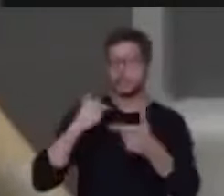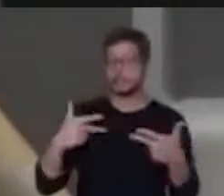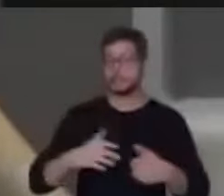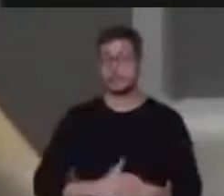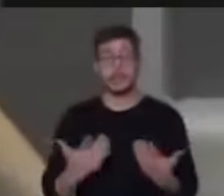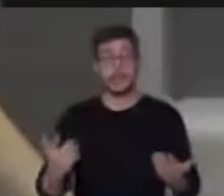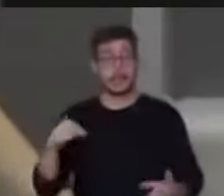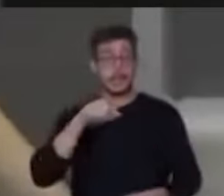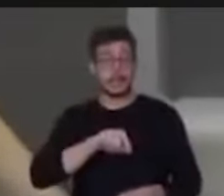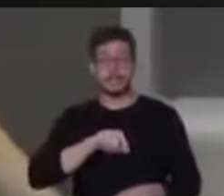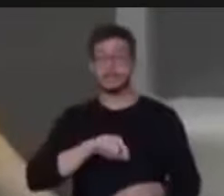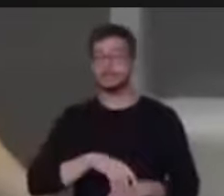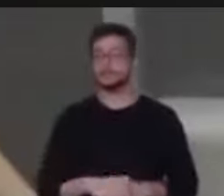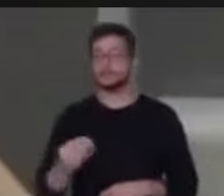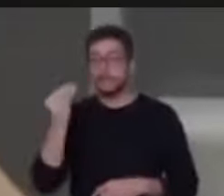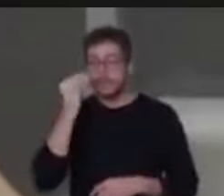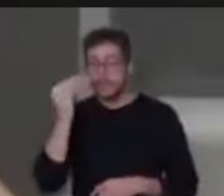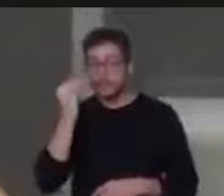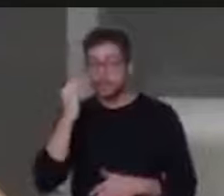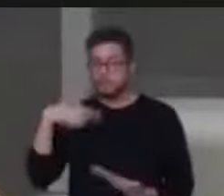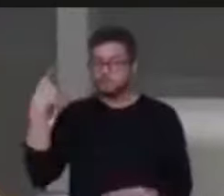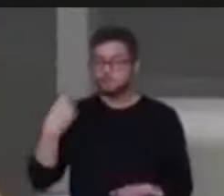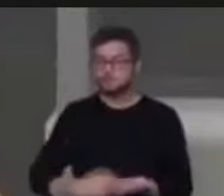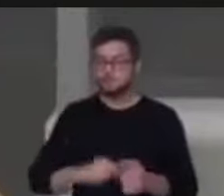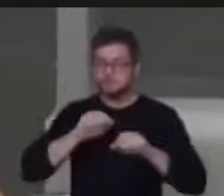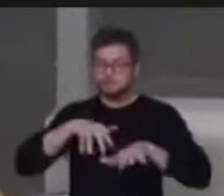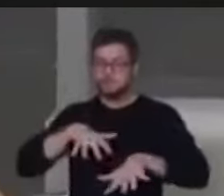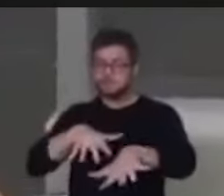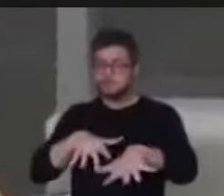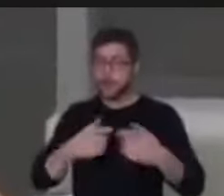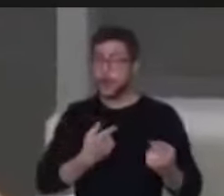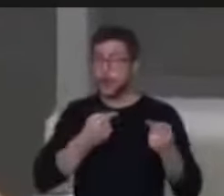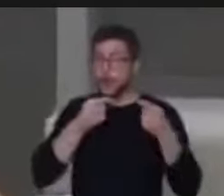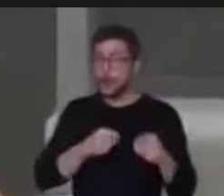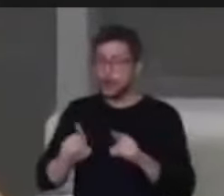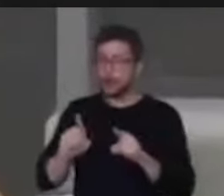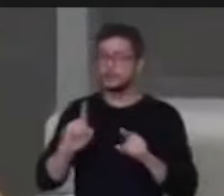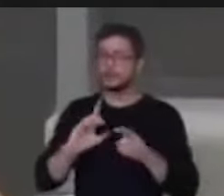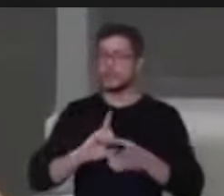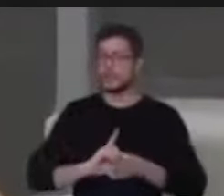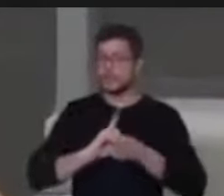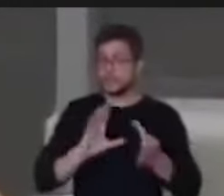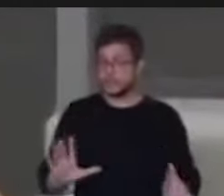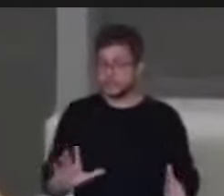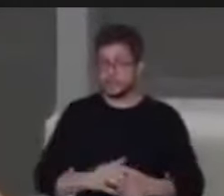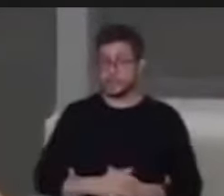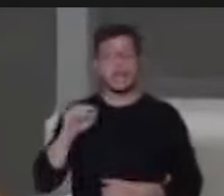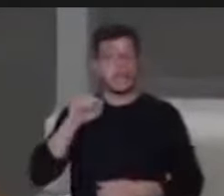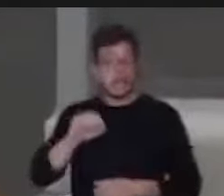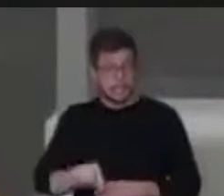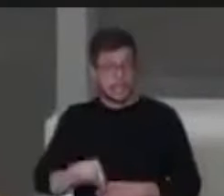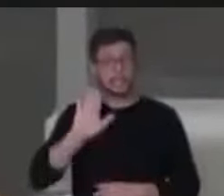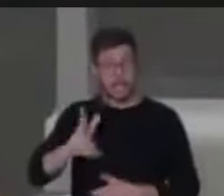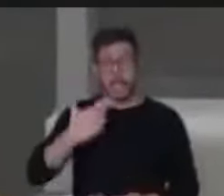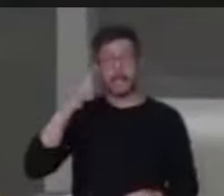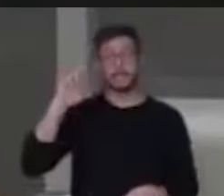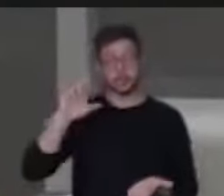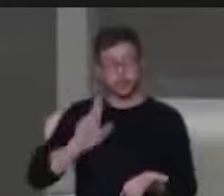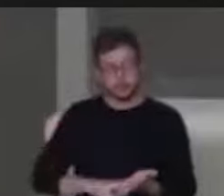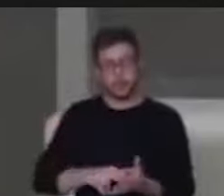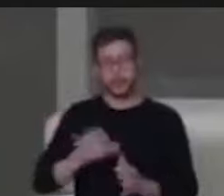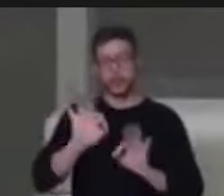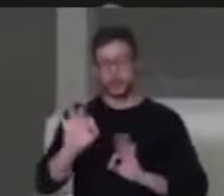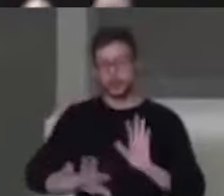não nega, que estabeleceu uma minuta para decretar estado de sítio no Brasil e que estava organizando um golpe. Cada dia